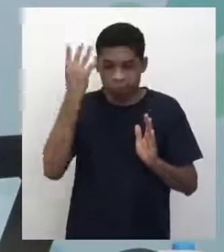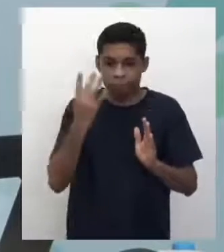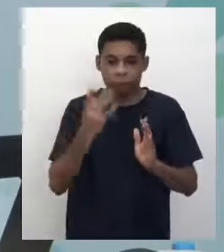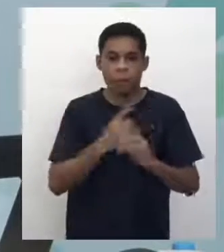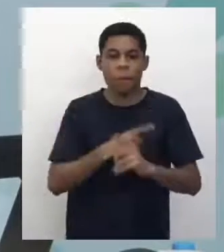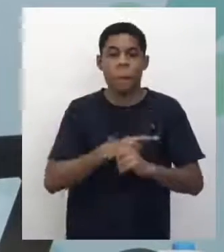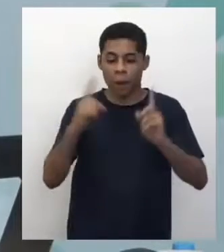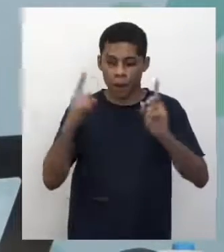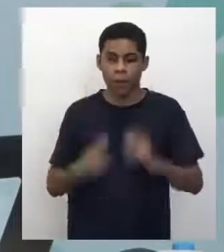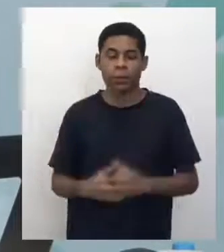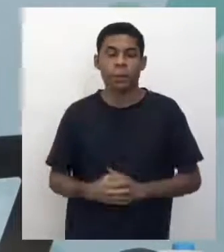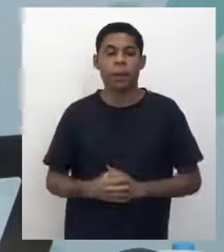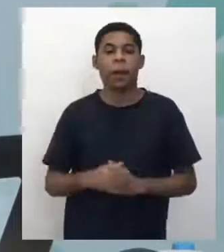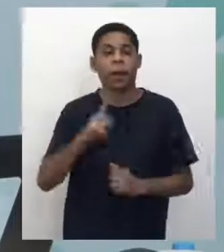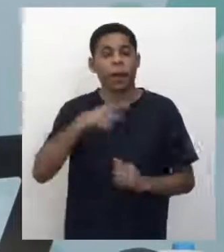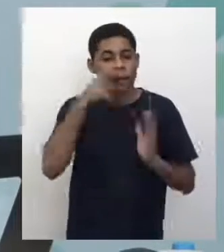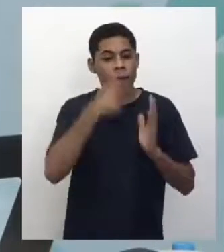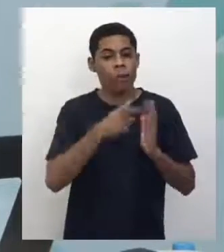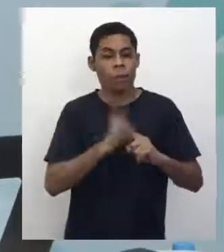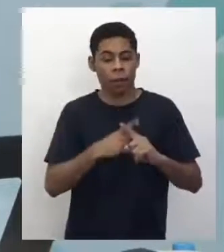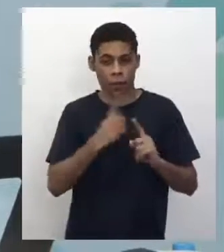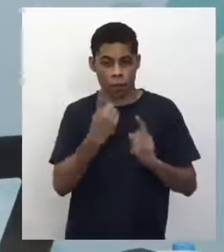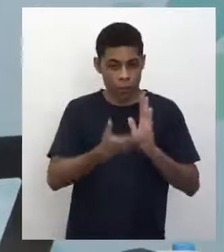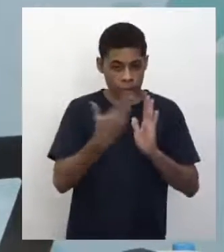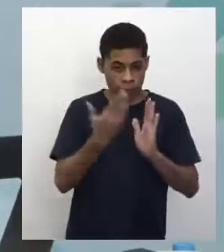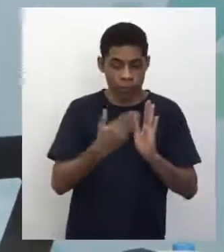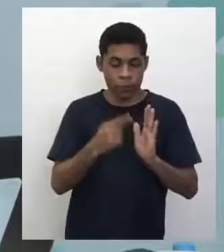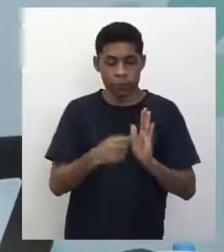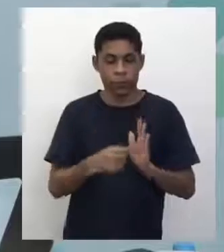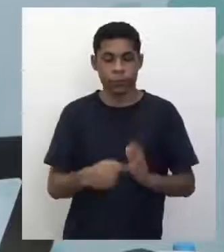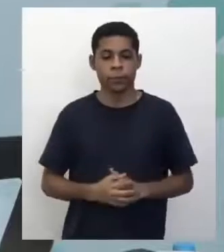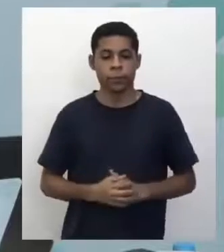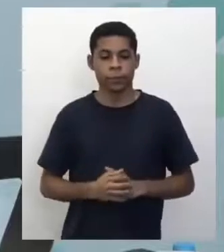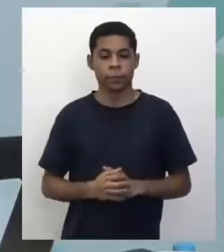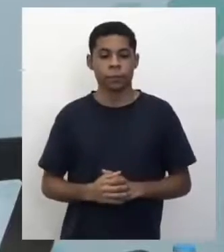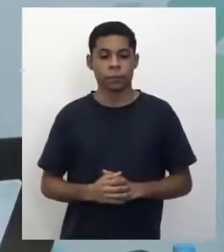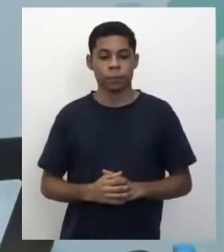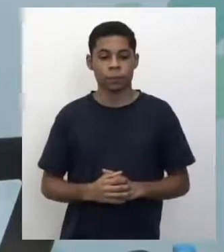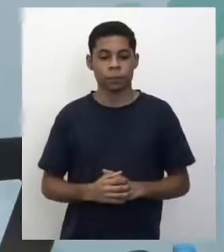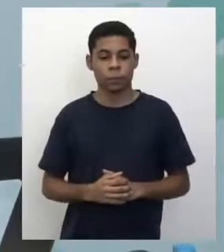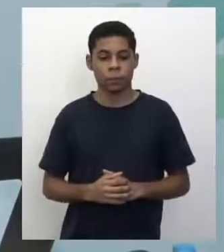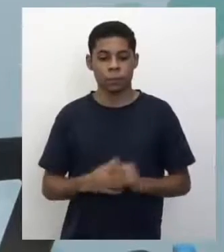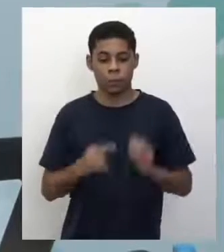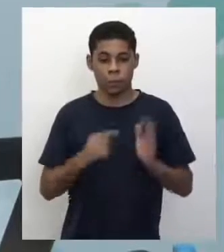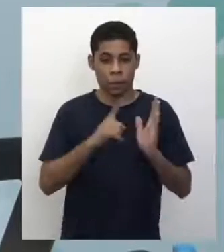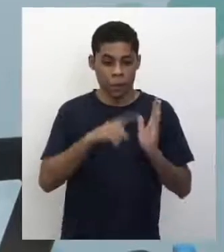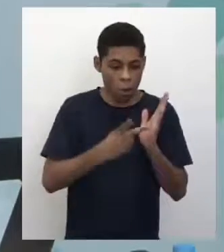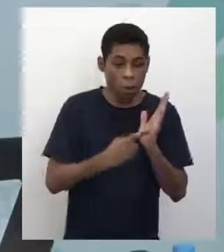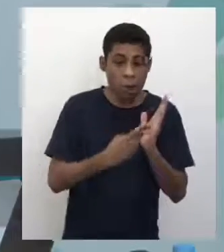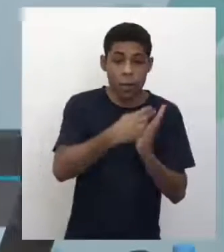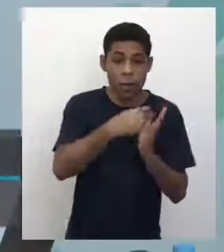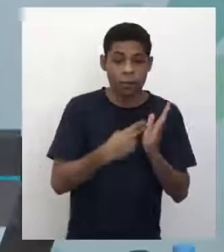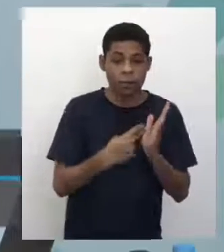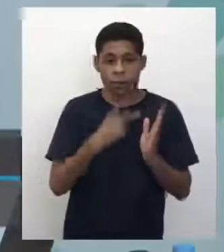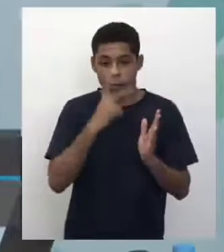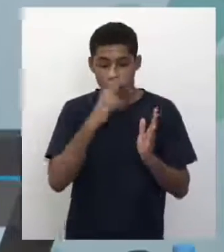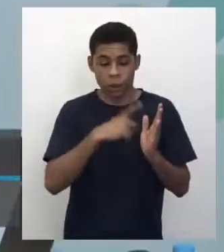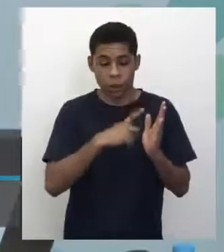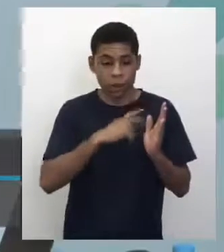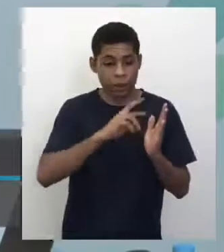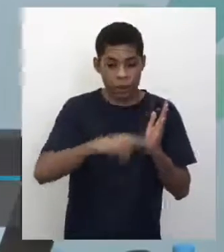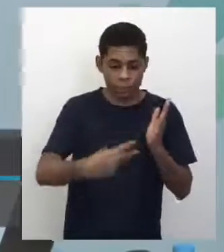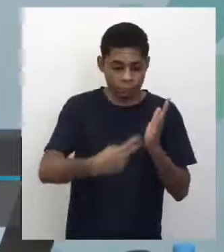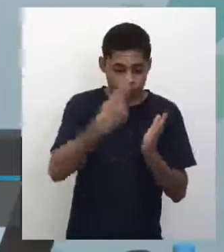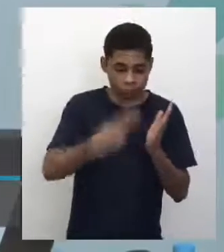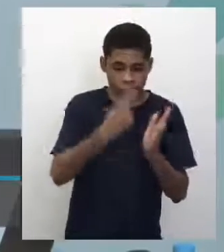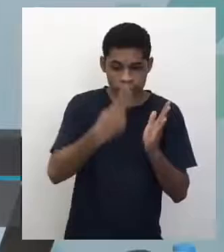Mas ela é bem interessante, que tem um livro que ele é cortado. Ele tem